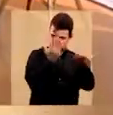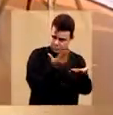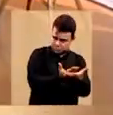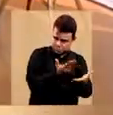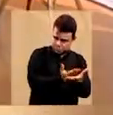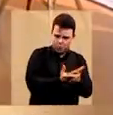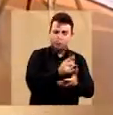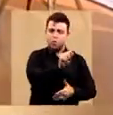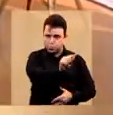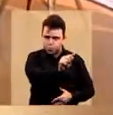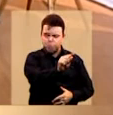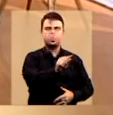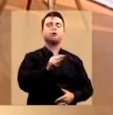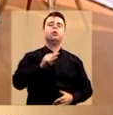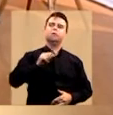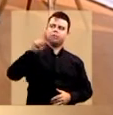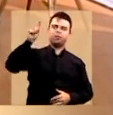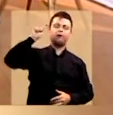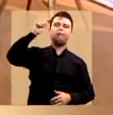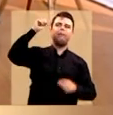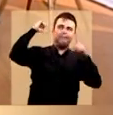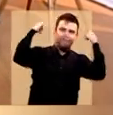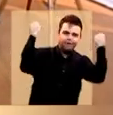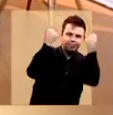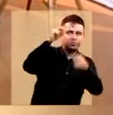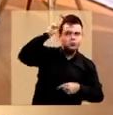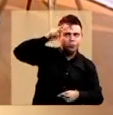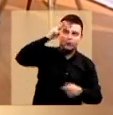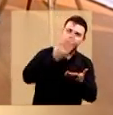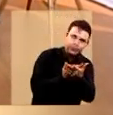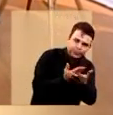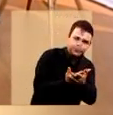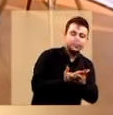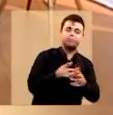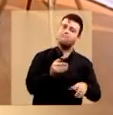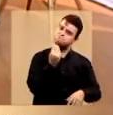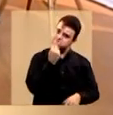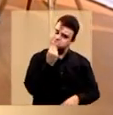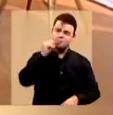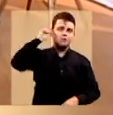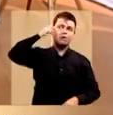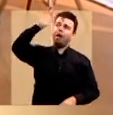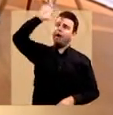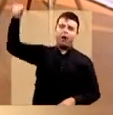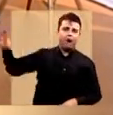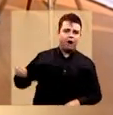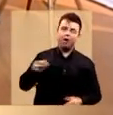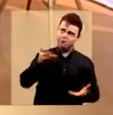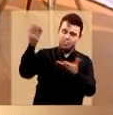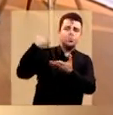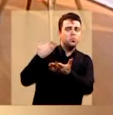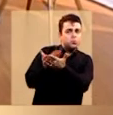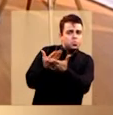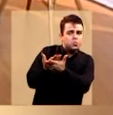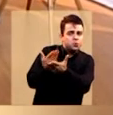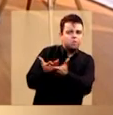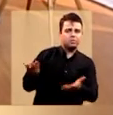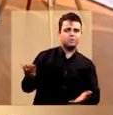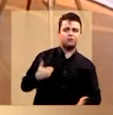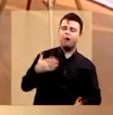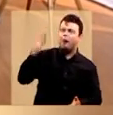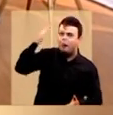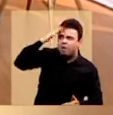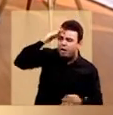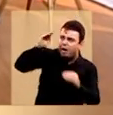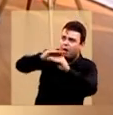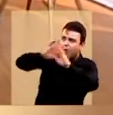escola, eu tenho que estudar a história da Grécia, se eu tivesse estudado a história africana, eu não ia demonizar, porque eu falo, não, eu conheço. Então,